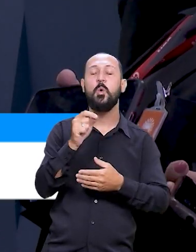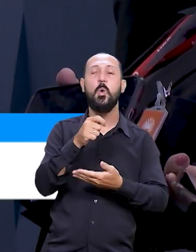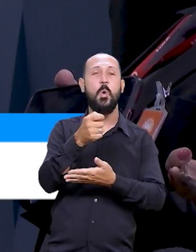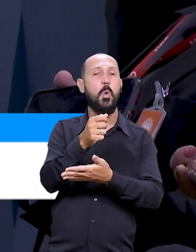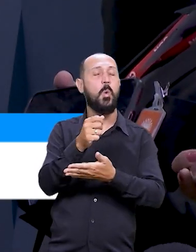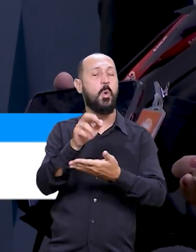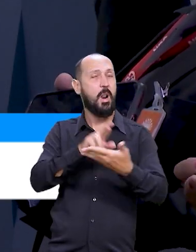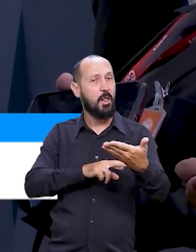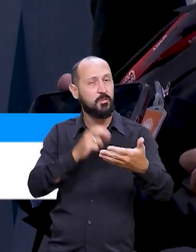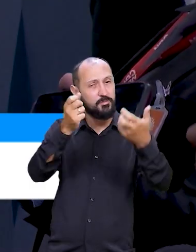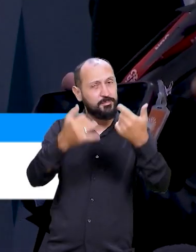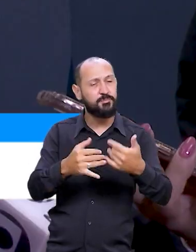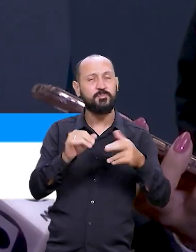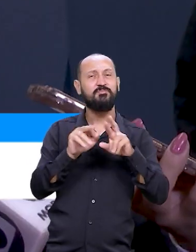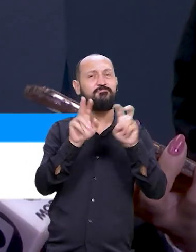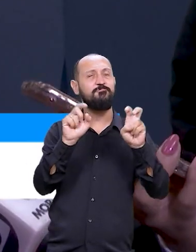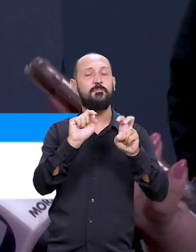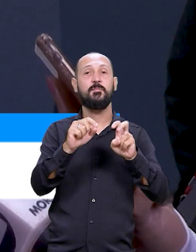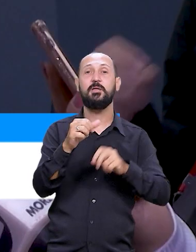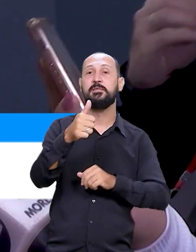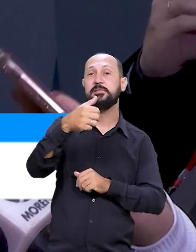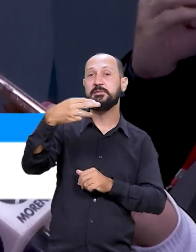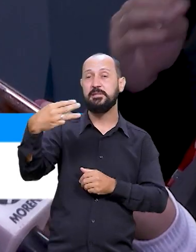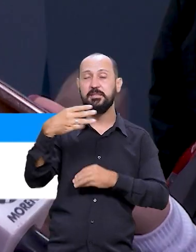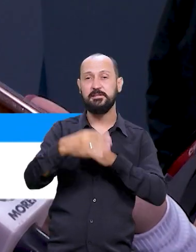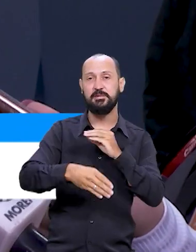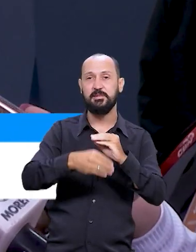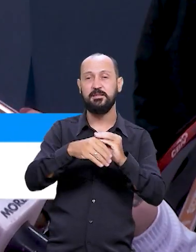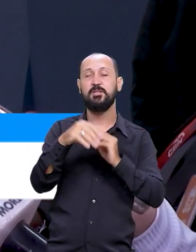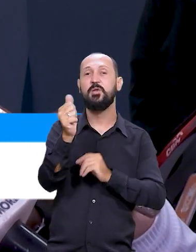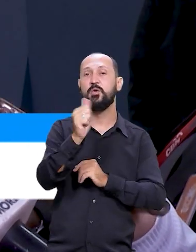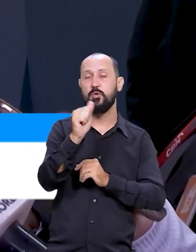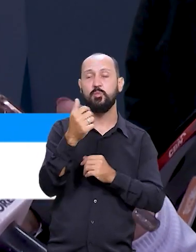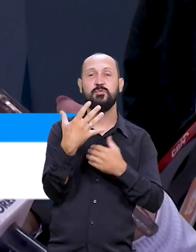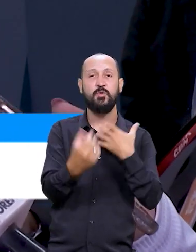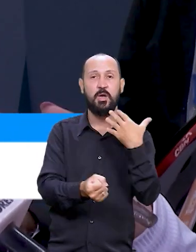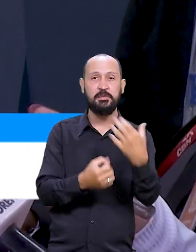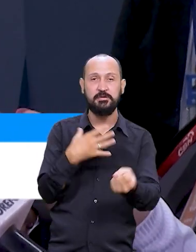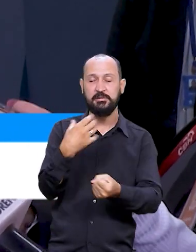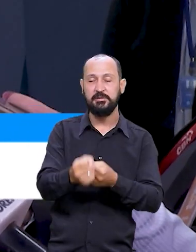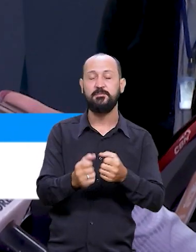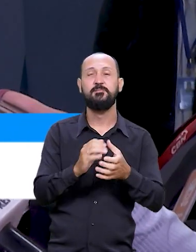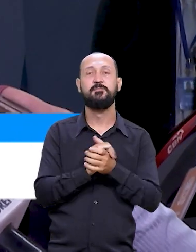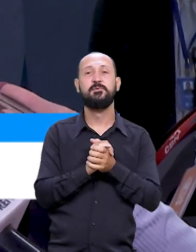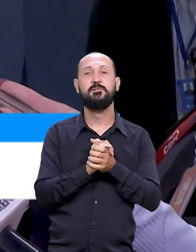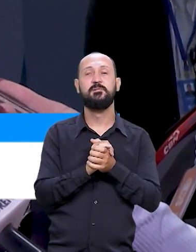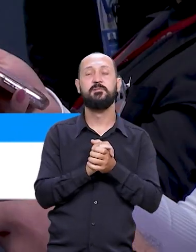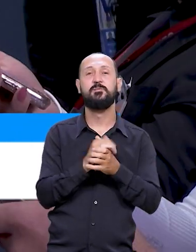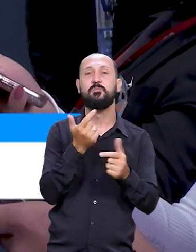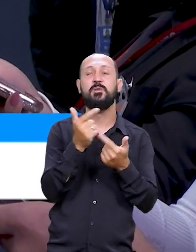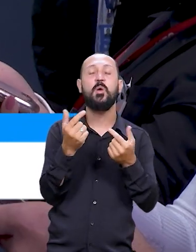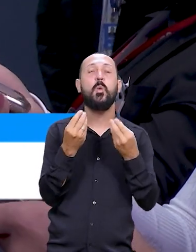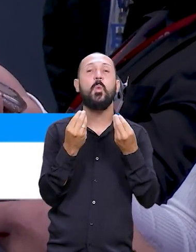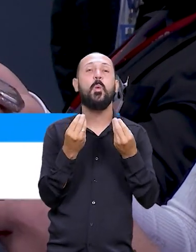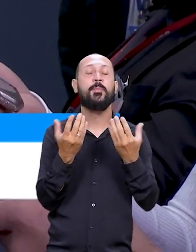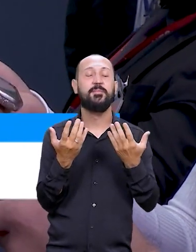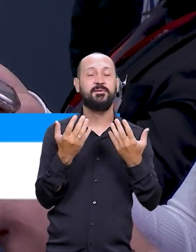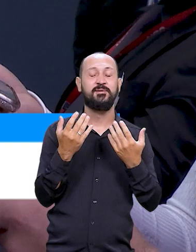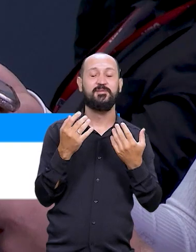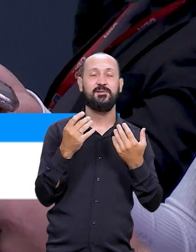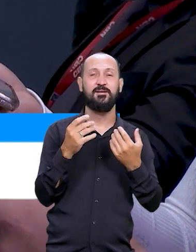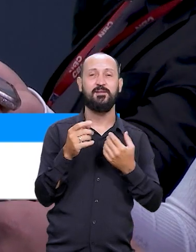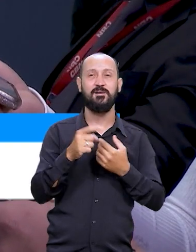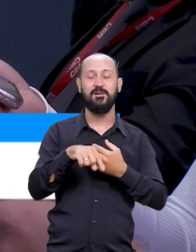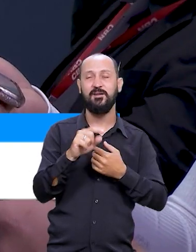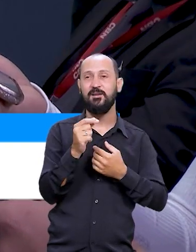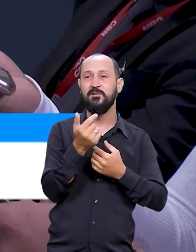do projeto, na CCJR, destacou que a matéria recebeu 13 emendas e 11 foram acatadas. Não tem como, você